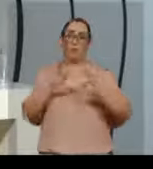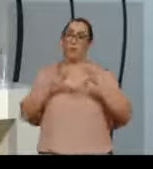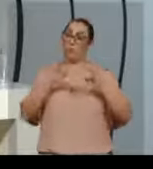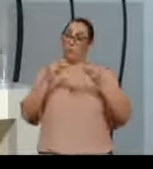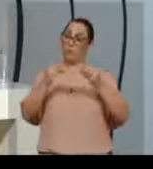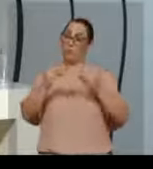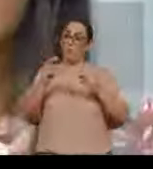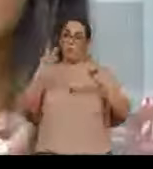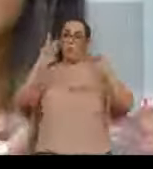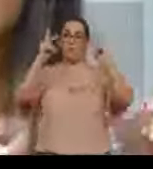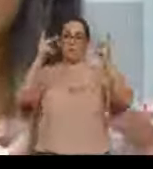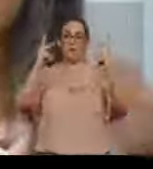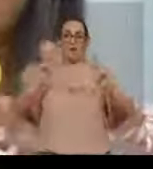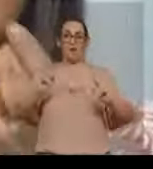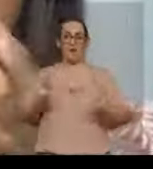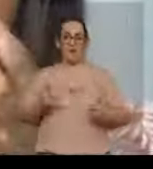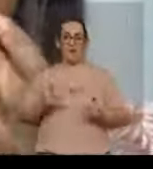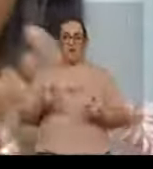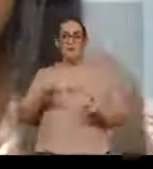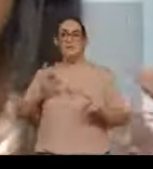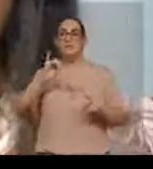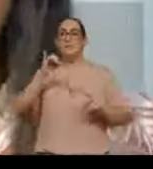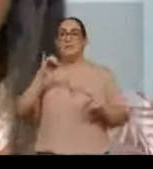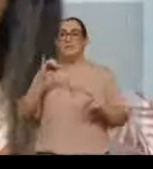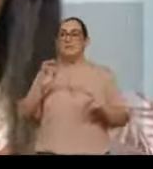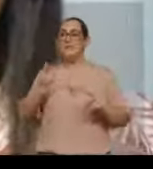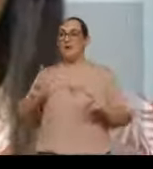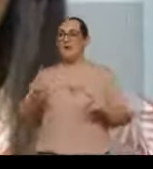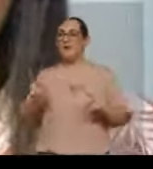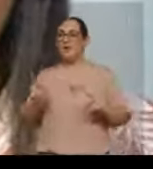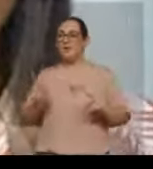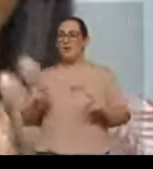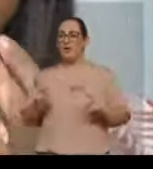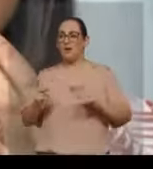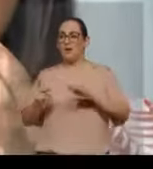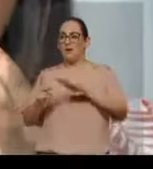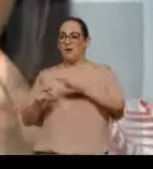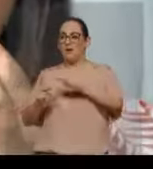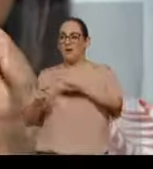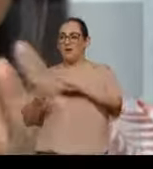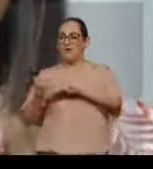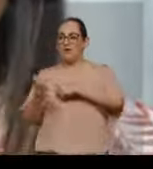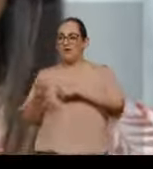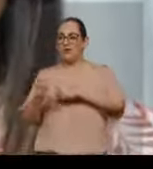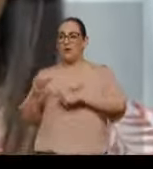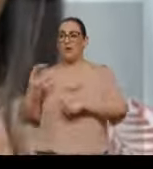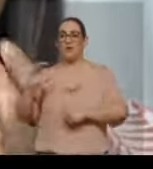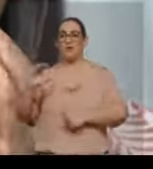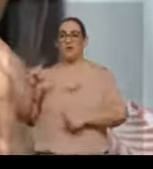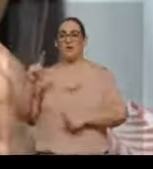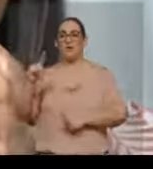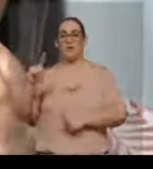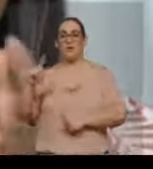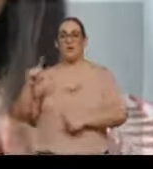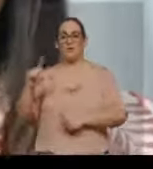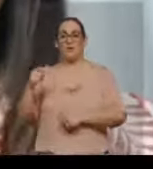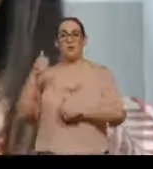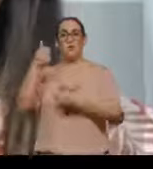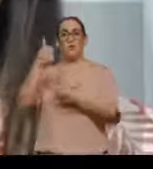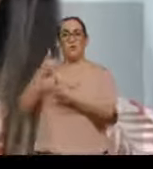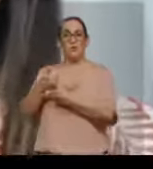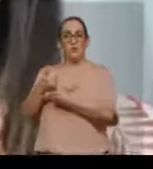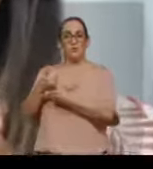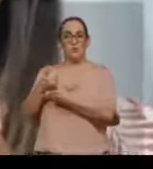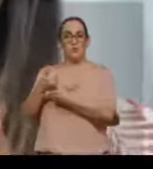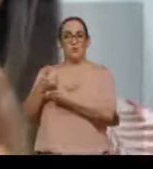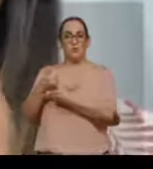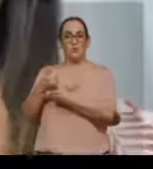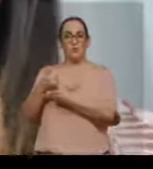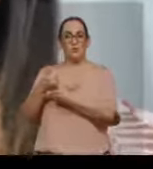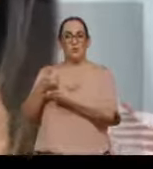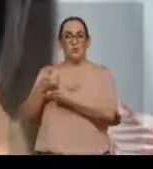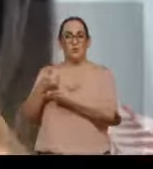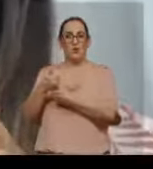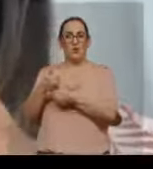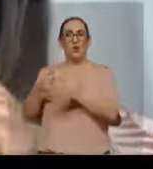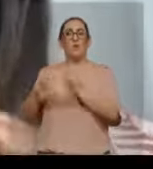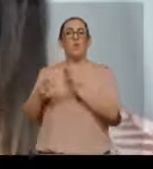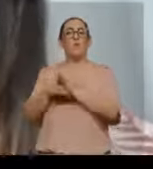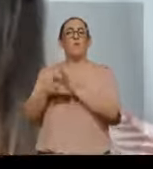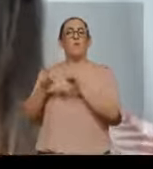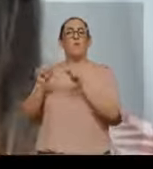todos Hs. Se eu tirar um H e colocar um Cl, ou seja, um cloro, eu vou fazer